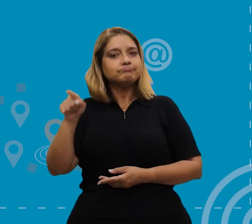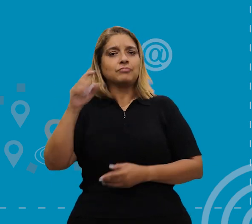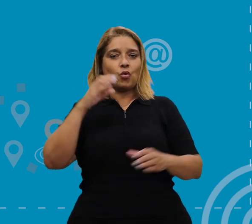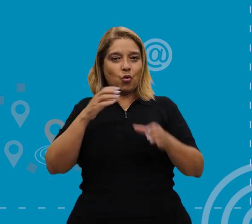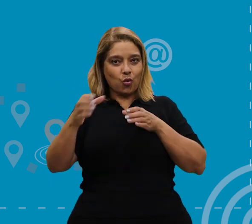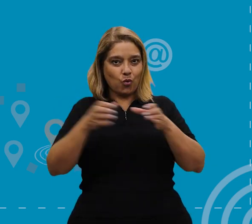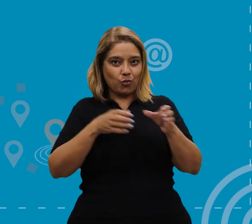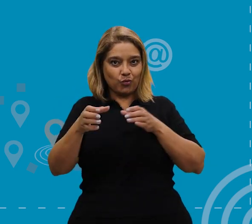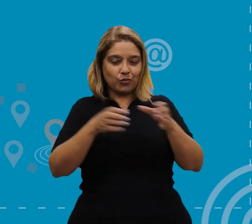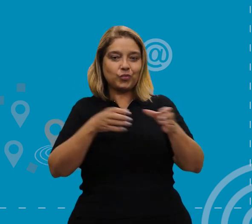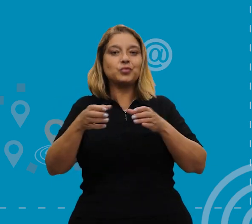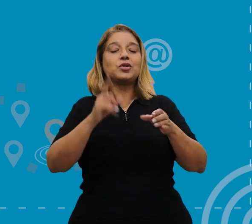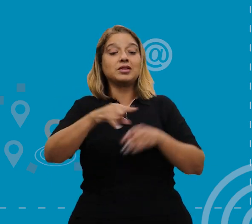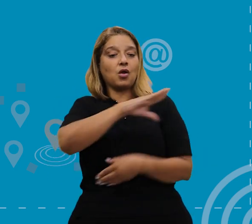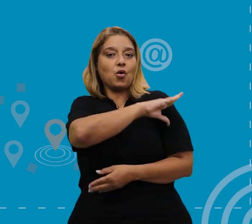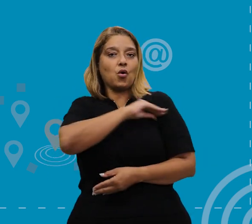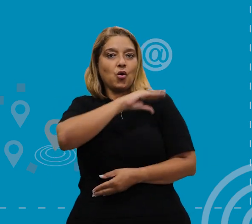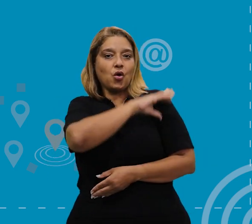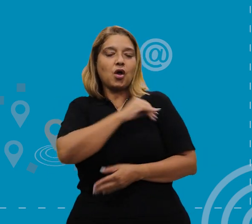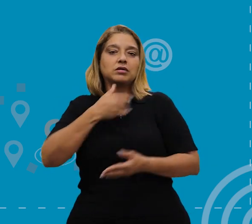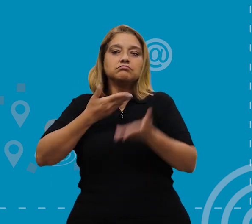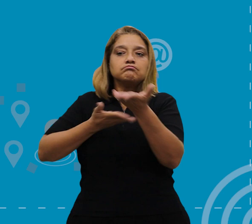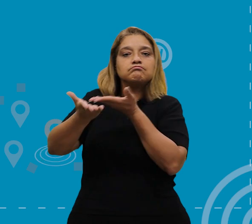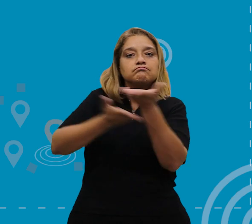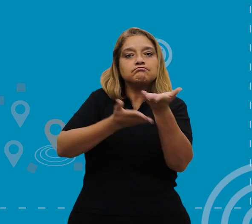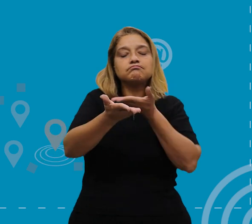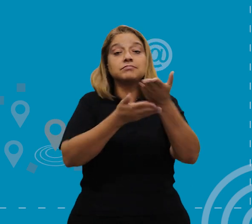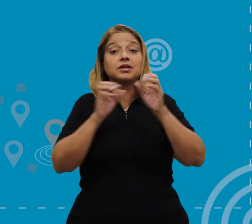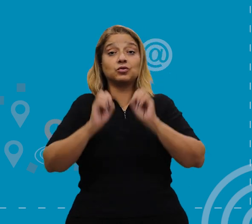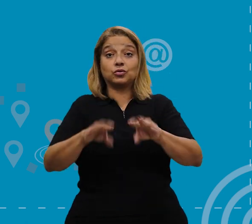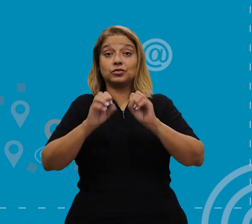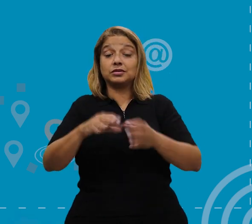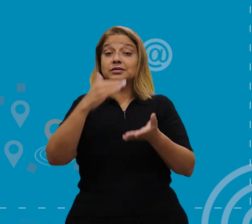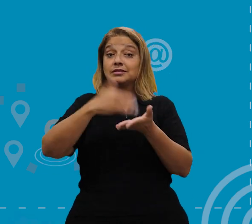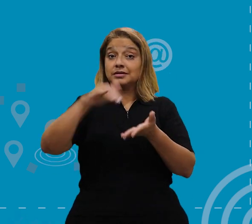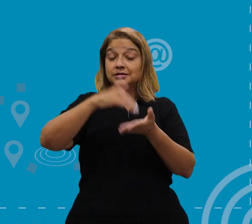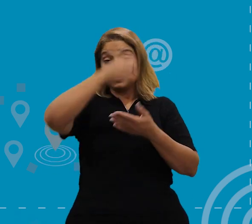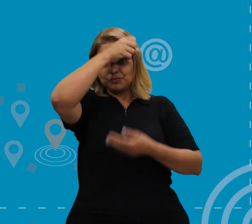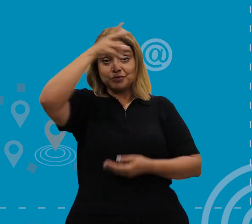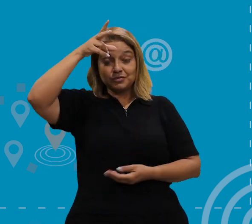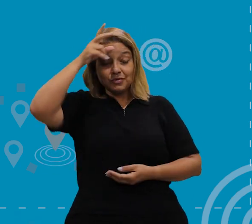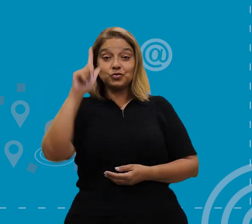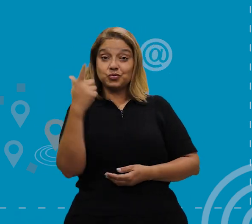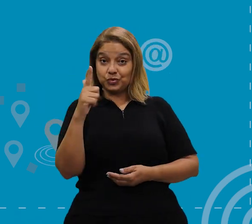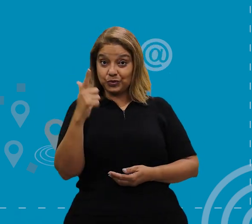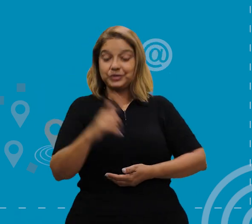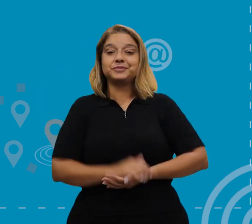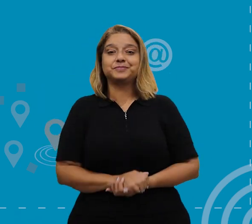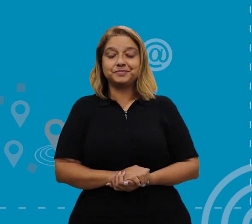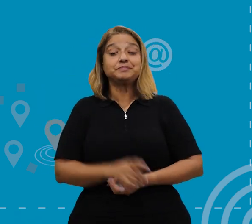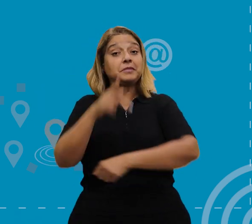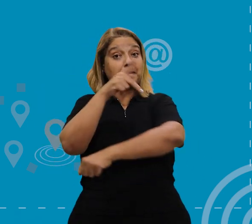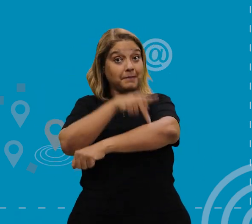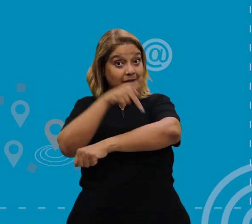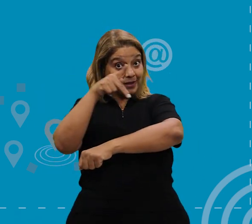Pereira, coordenadora da Comissão de Mediação Educacional da Secretaria Municipal de Educação de